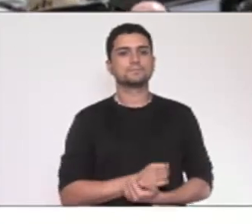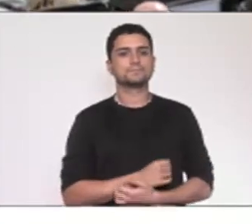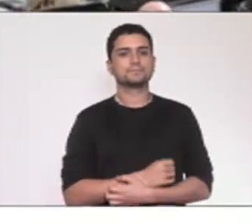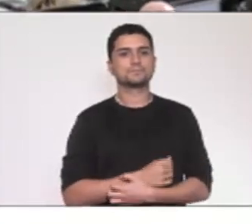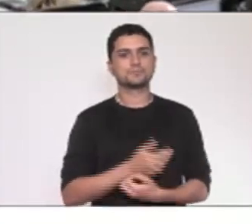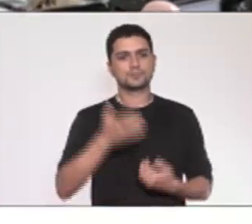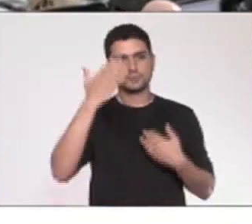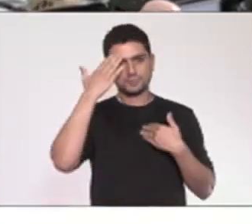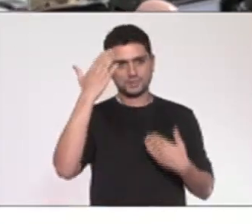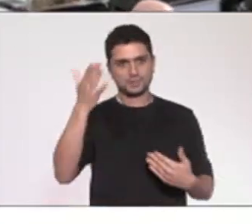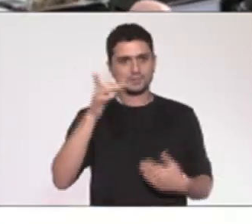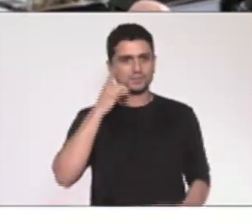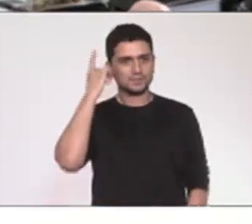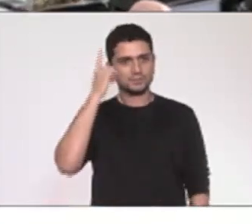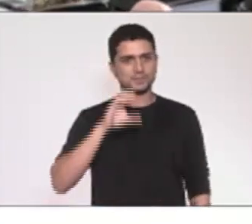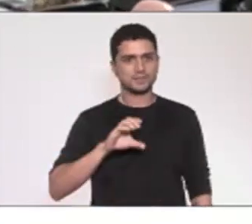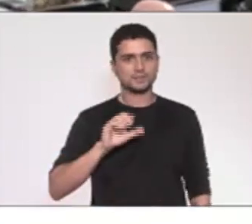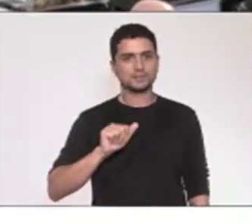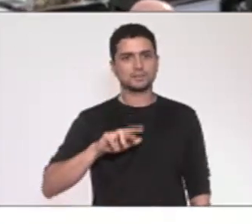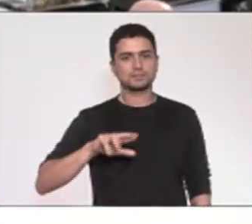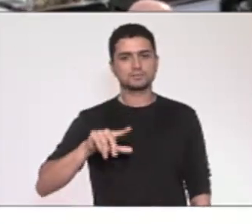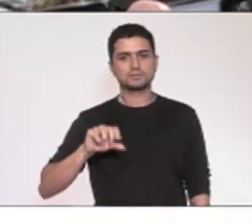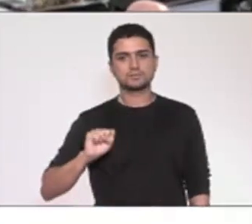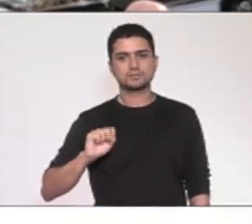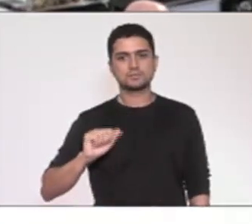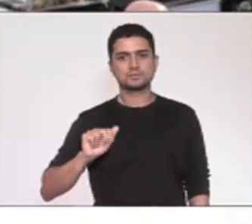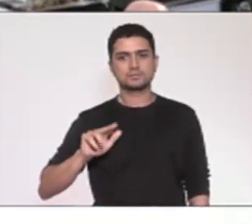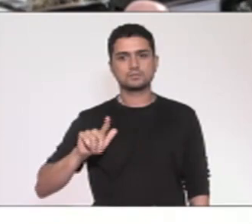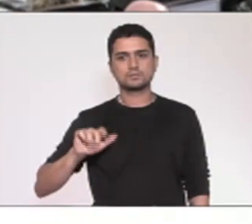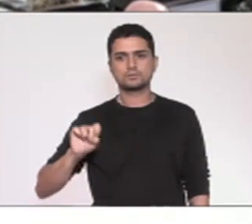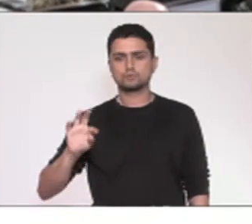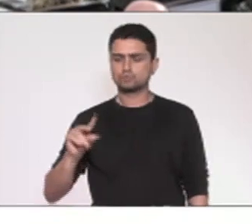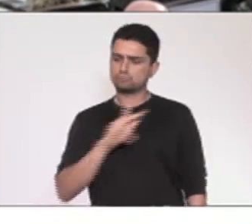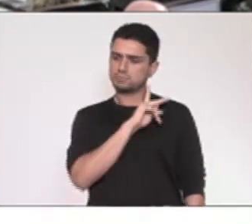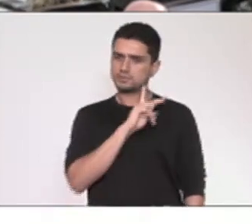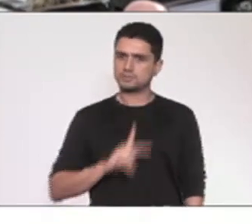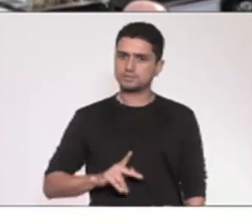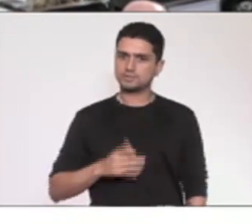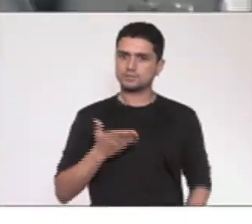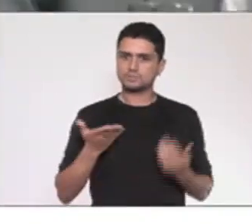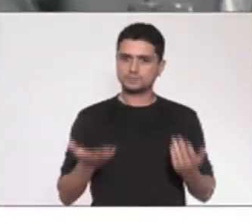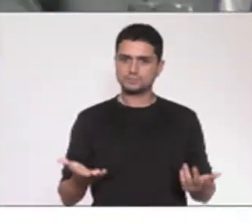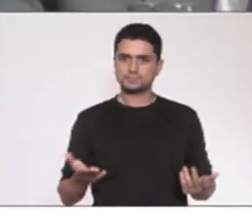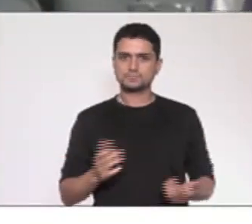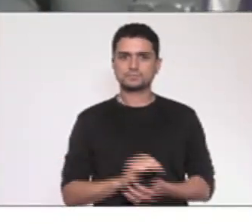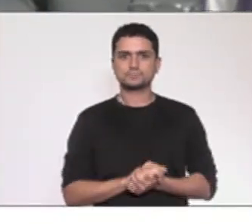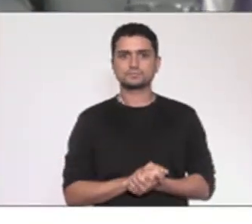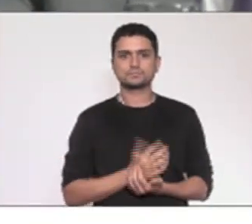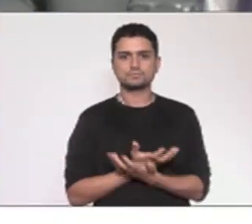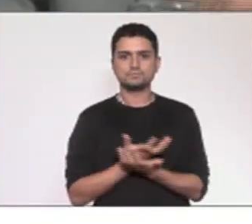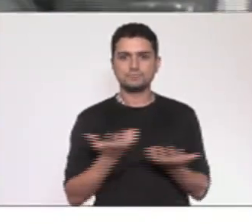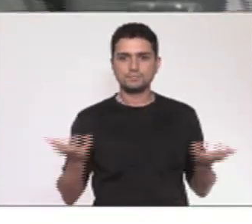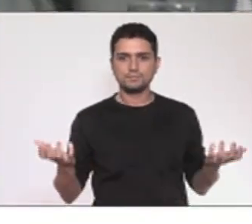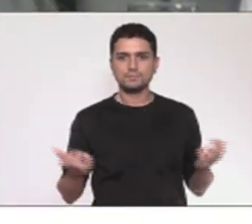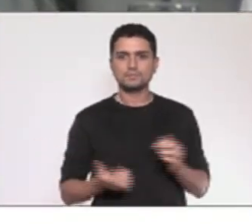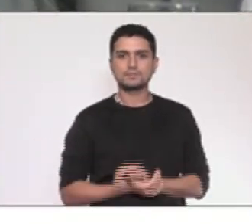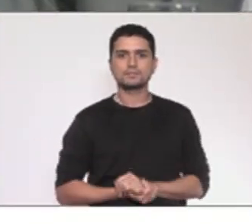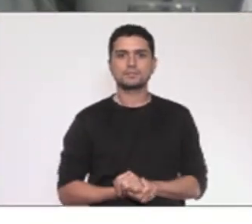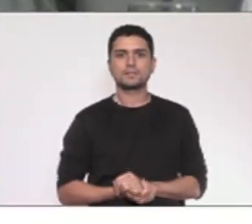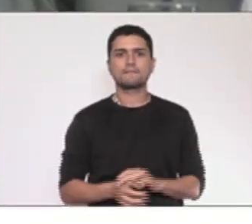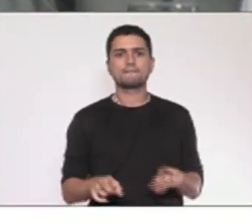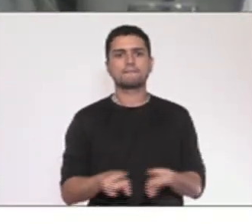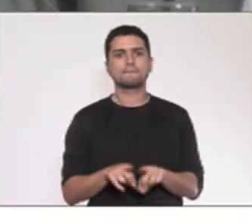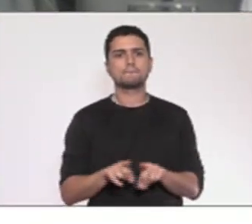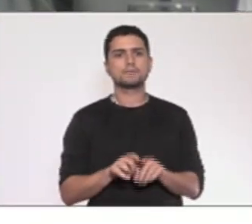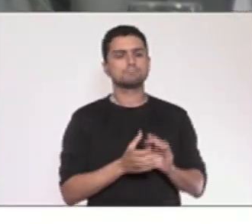deputado Carlos Augusto, que preside essa honrosa sessão. Cumprimentando Vossa Excelência, cumprimento